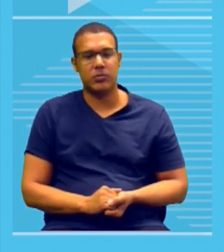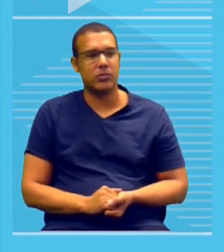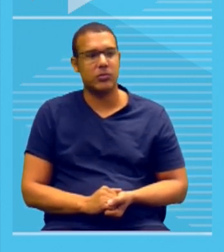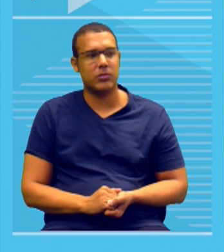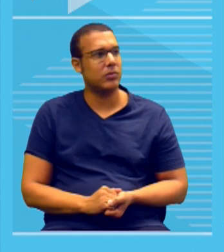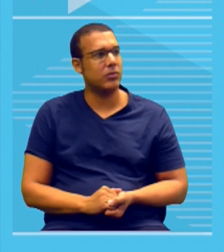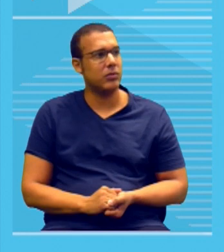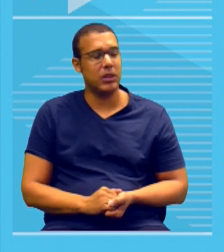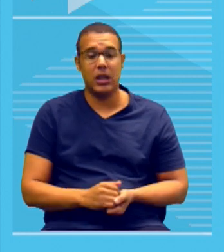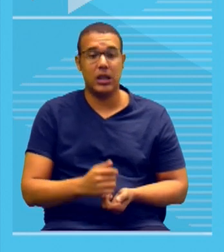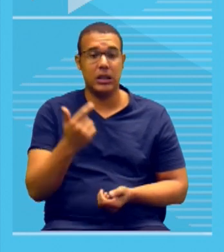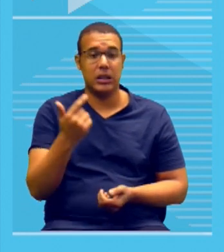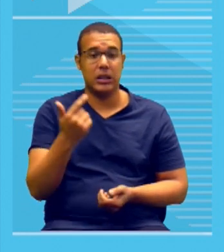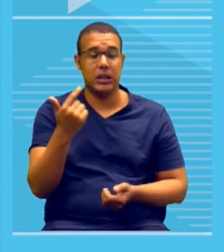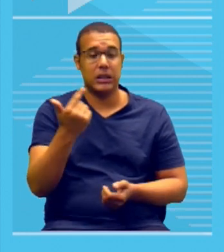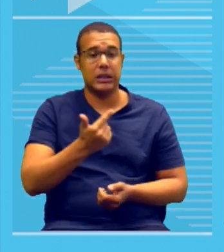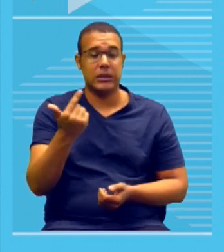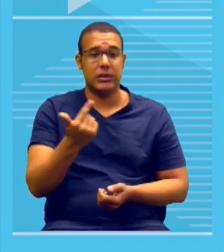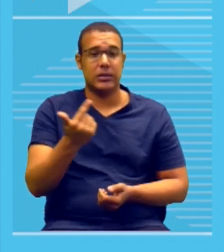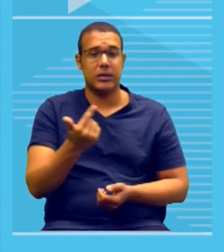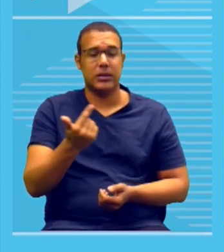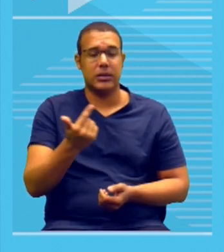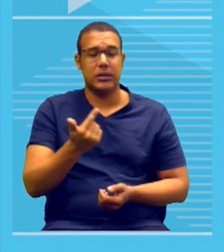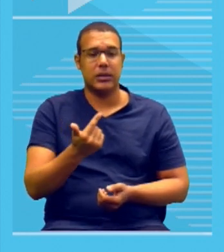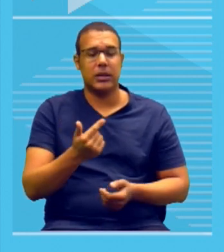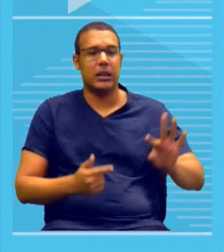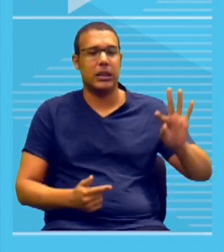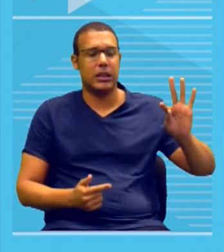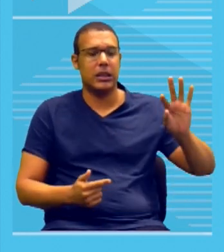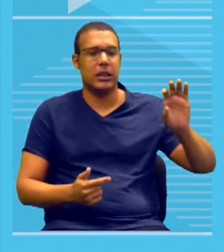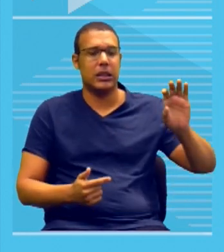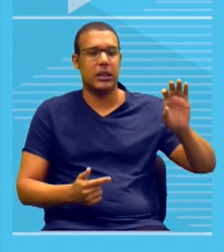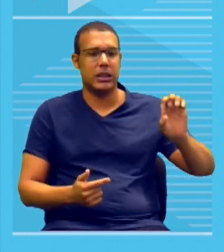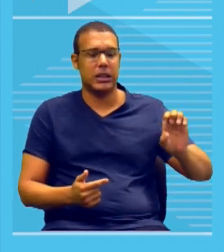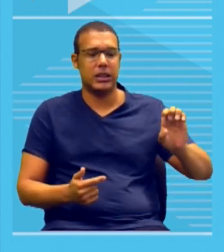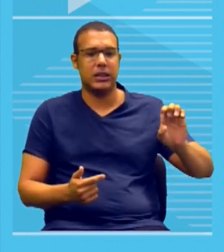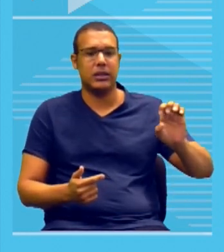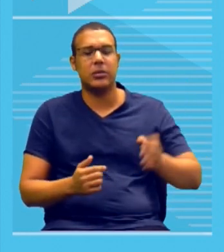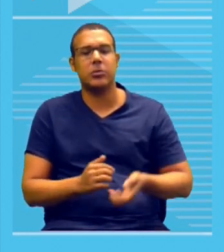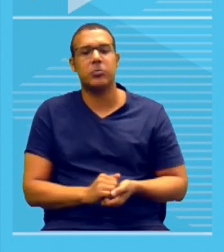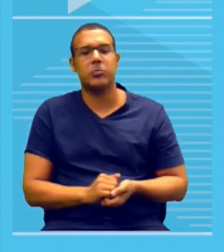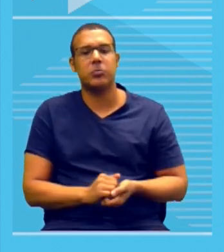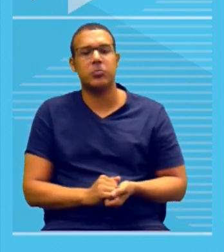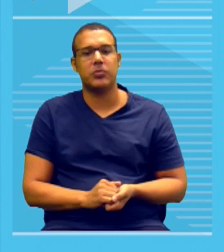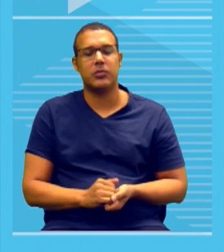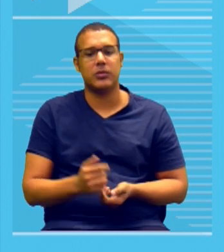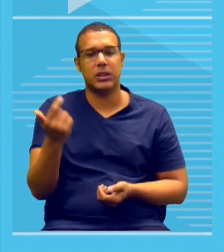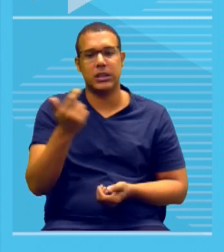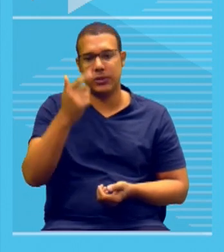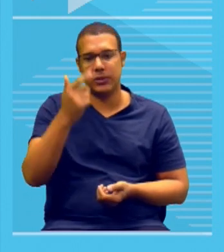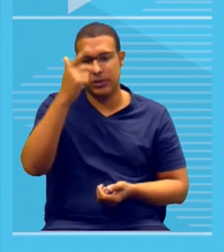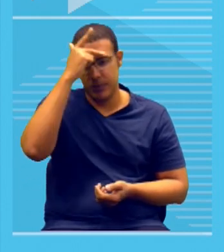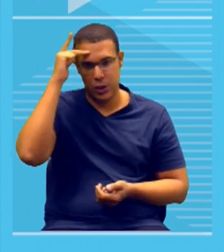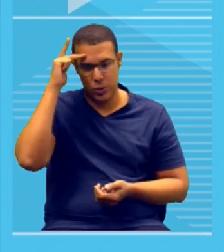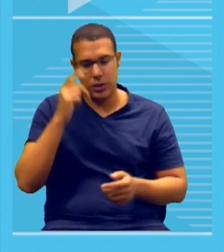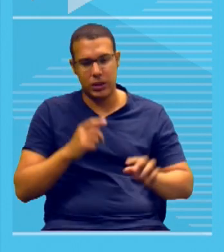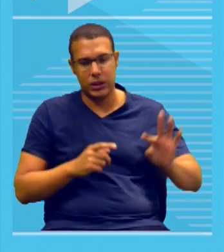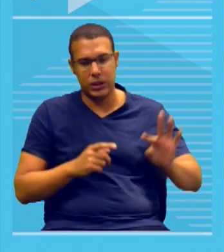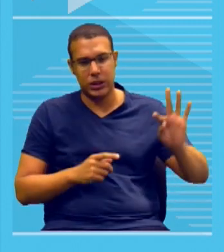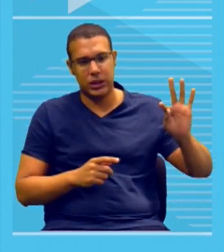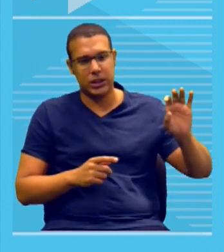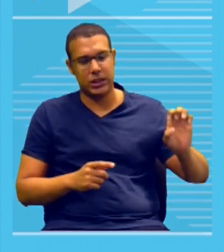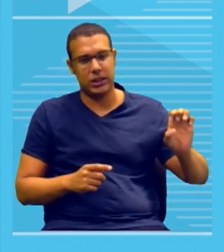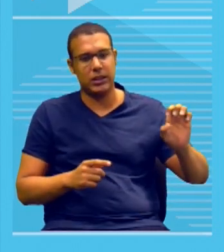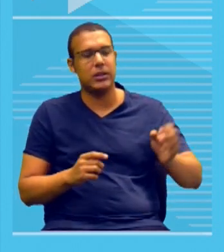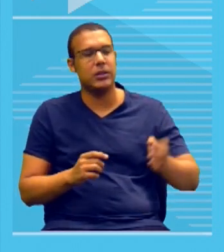átomo de segunda pessoa é o tipo com a letra e tá é o Ti com a letra e